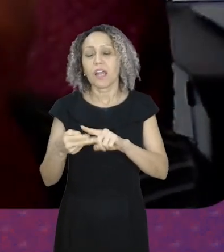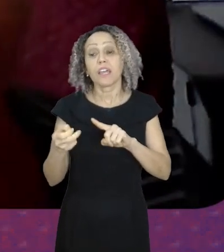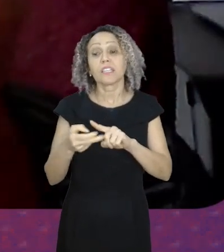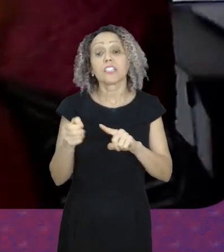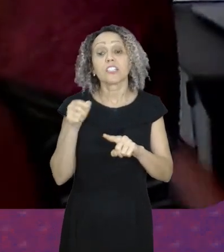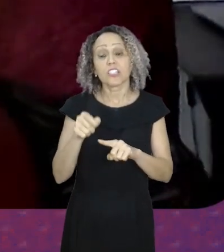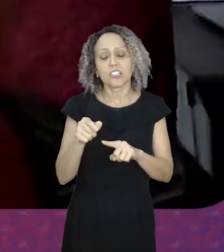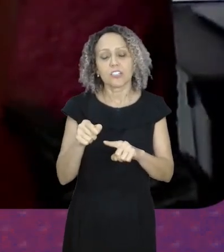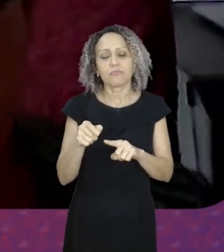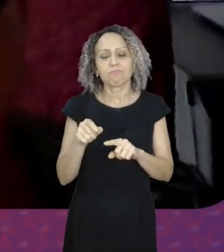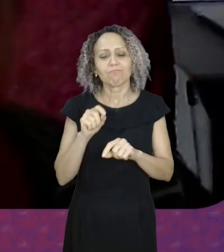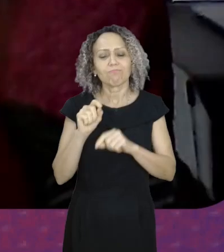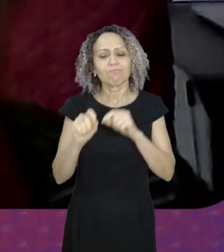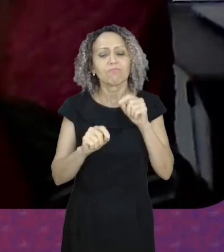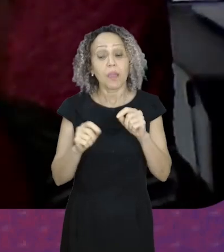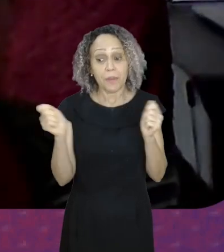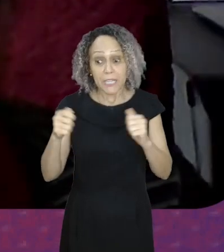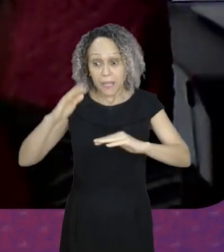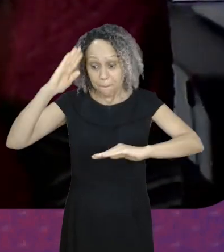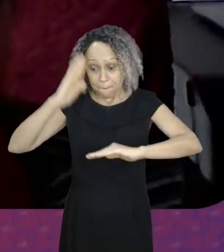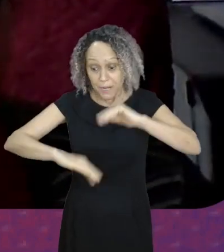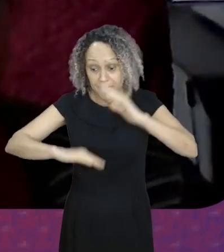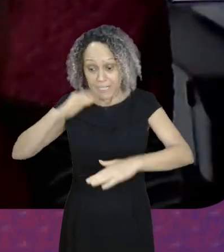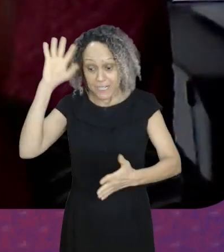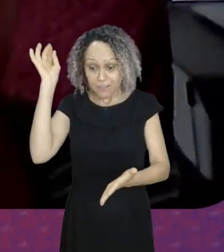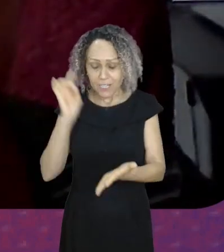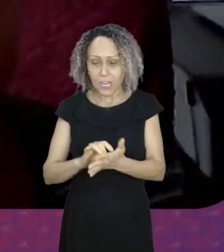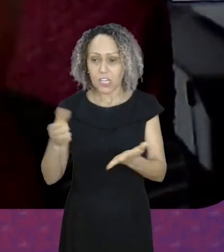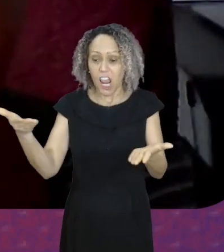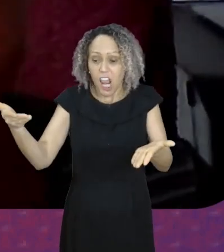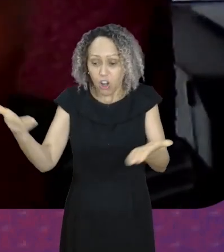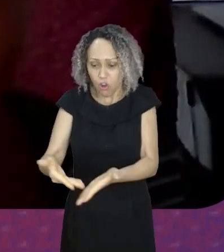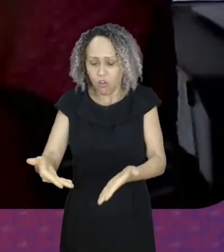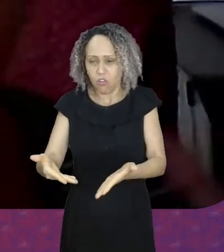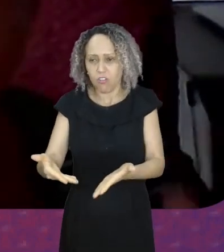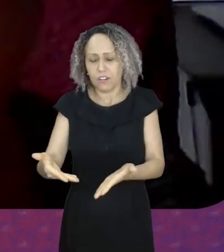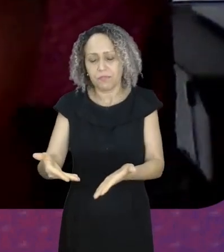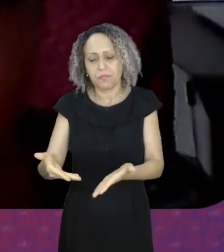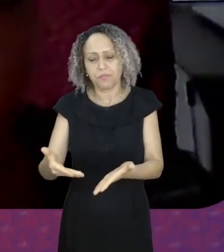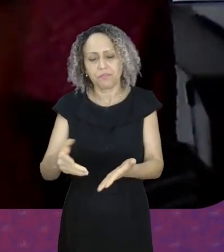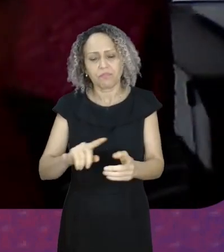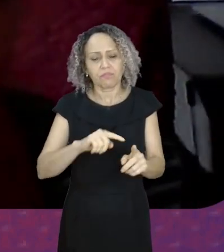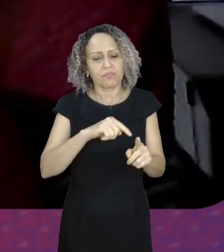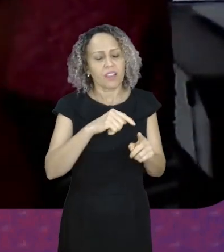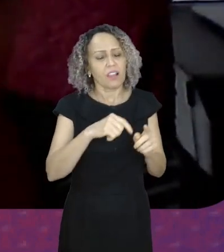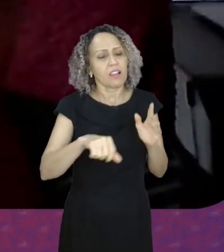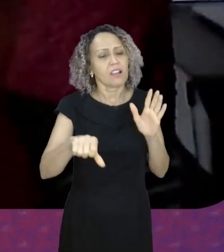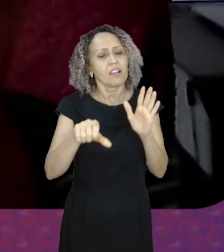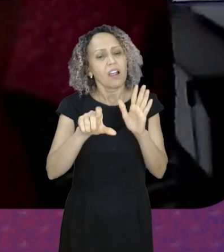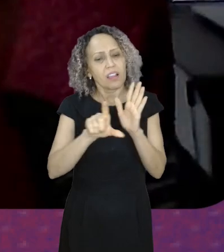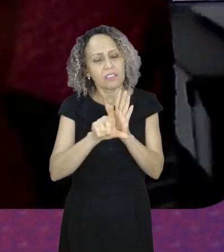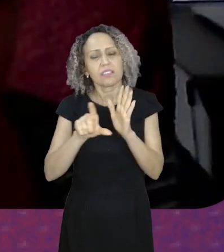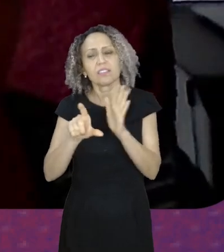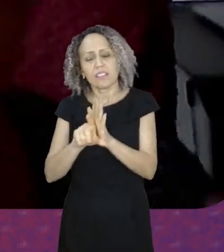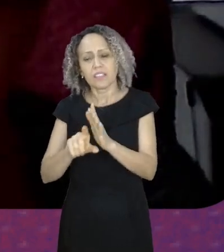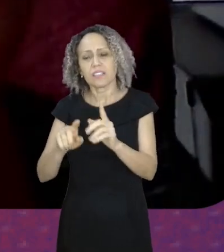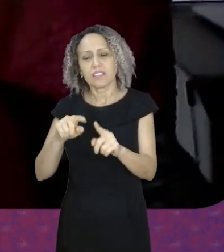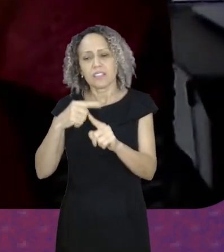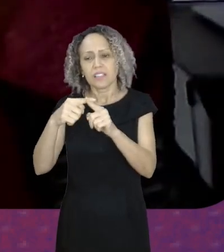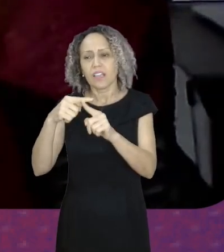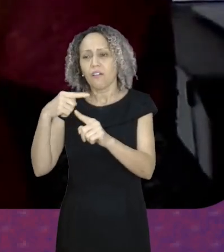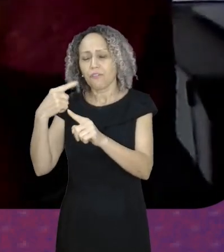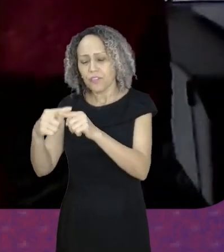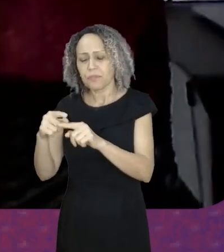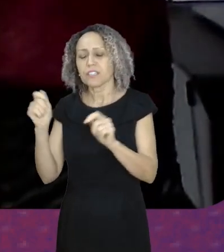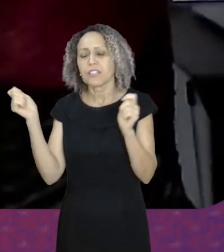ser praticada hoje. As ações afirmativas são urgentes, junto